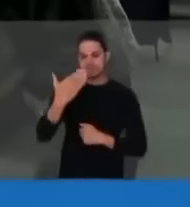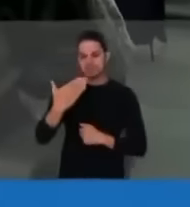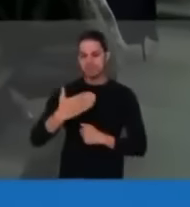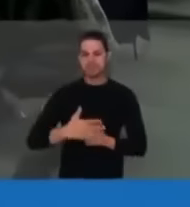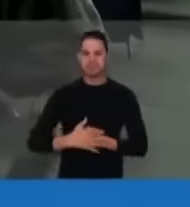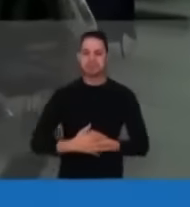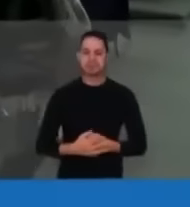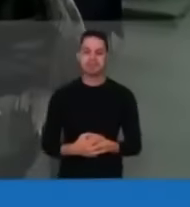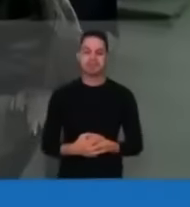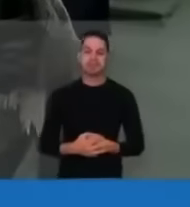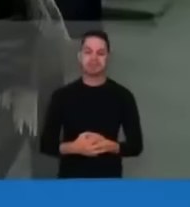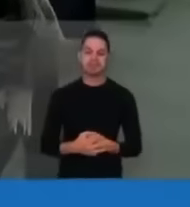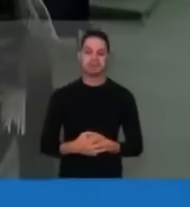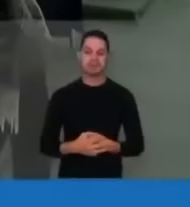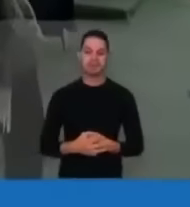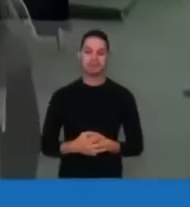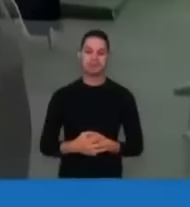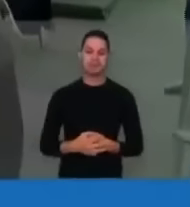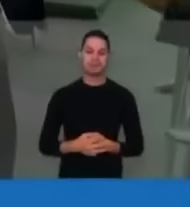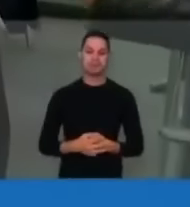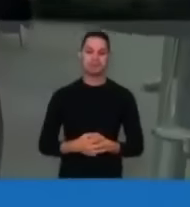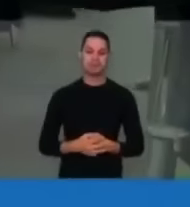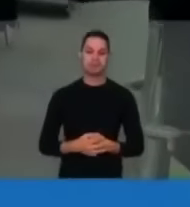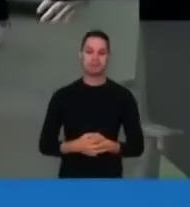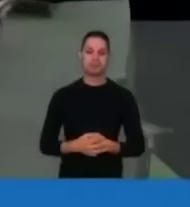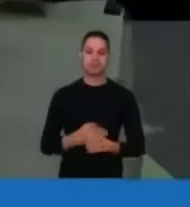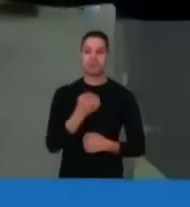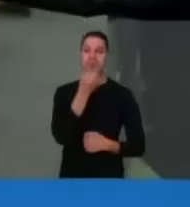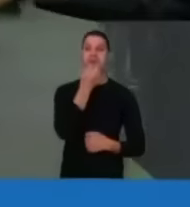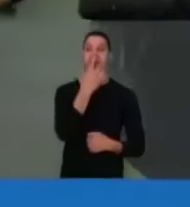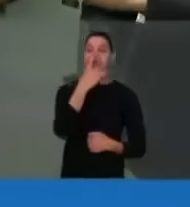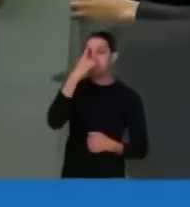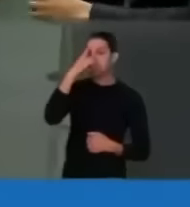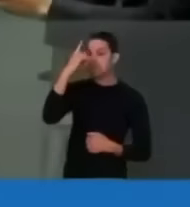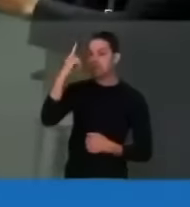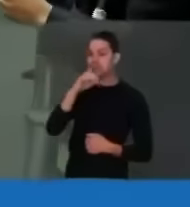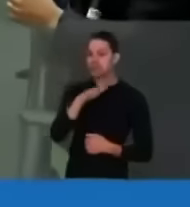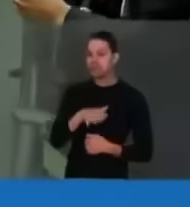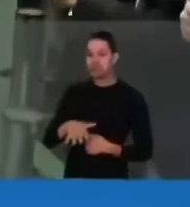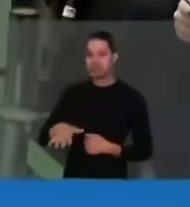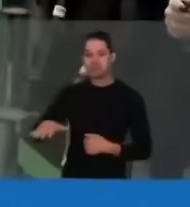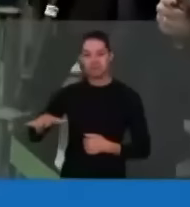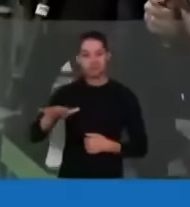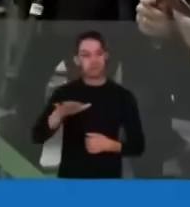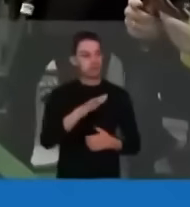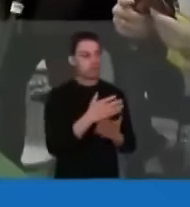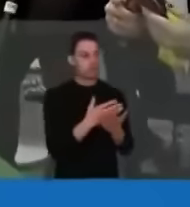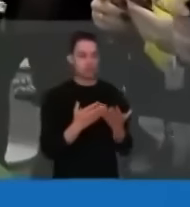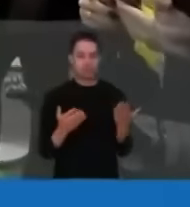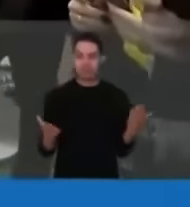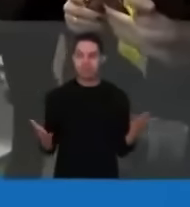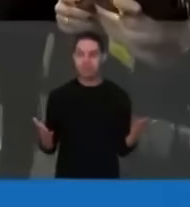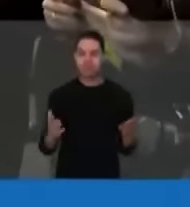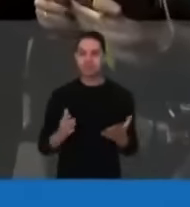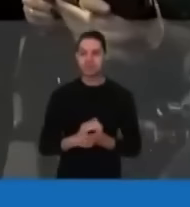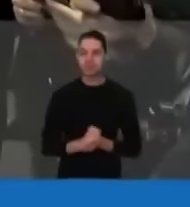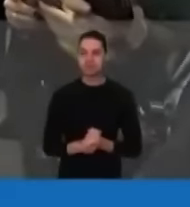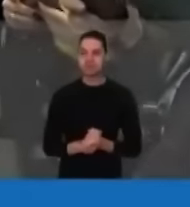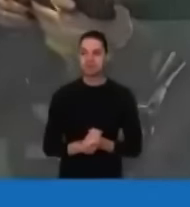análise José Maria Trindade é eu eh acho que é uma área muito sensível porque